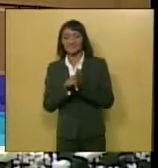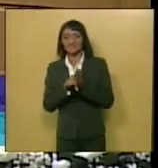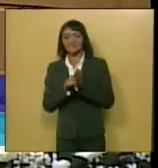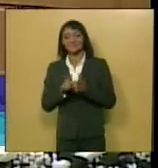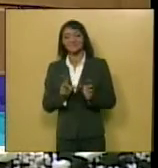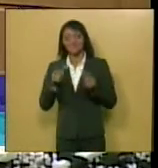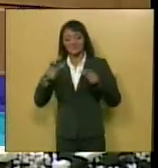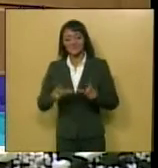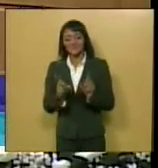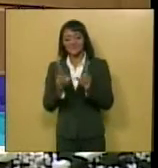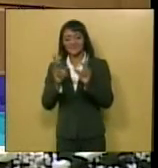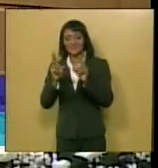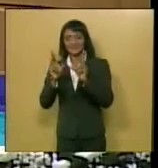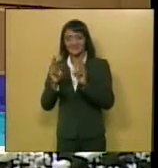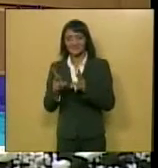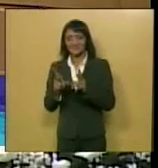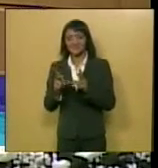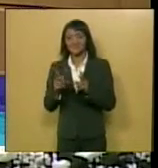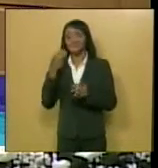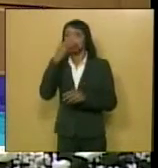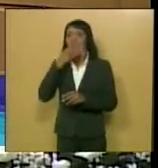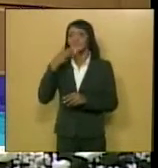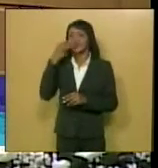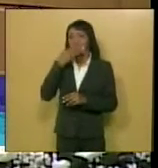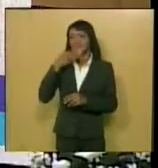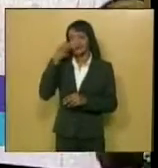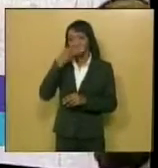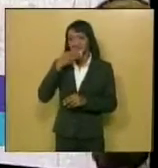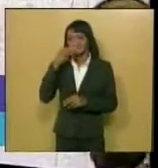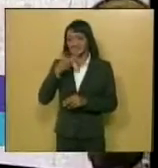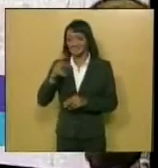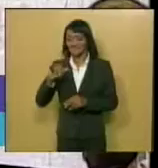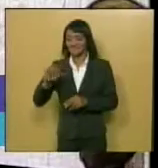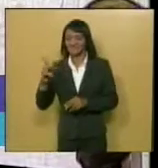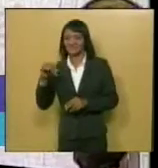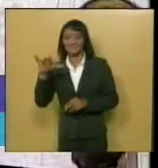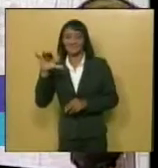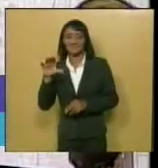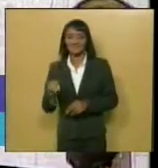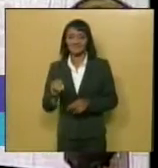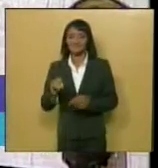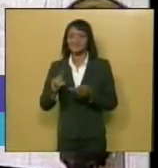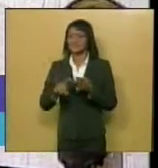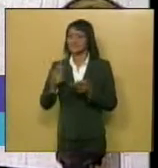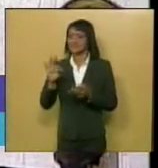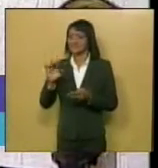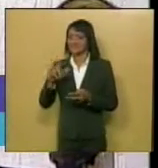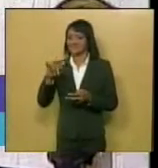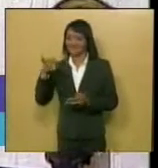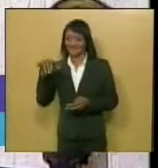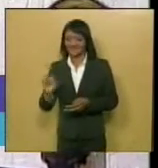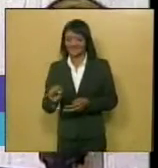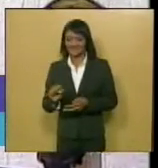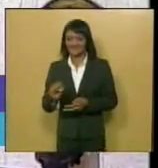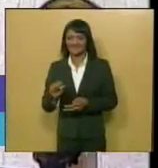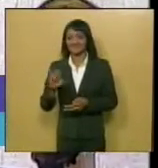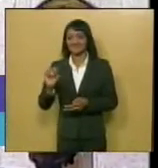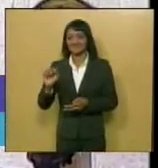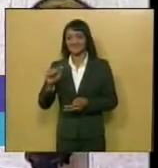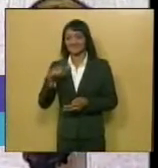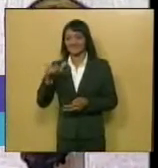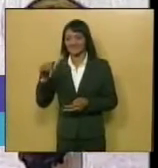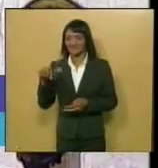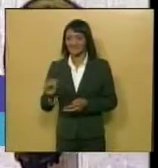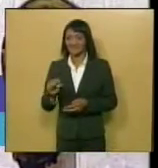de açúcar da usina Pinheiro, produto que Manuel Teles era detentor do monopólio desde a década de